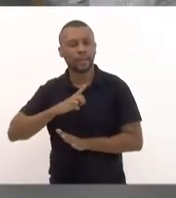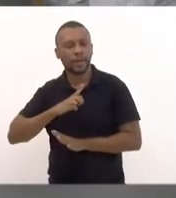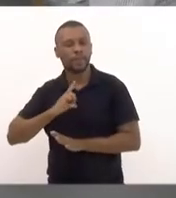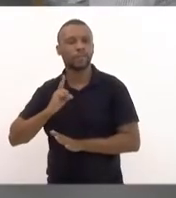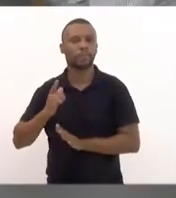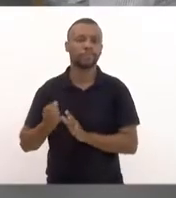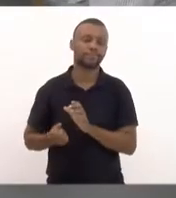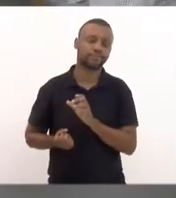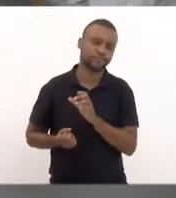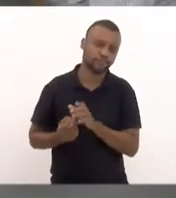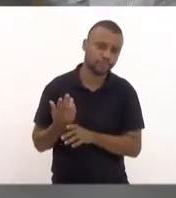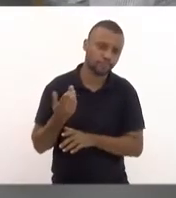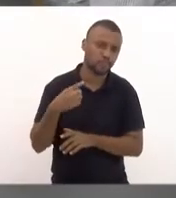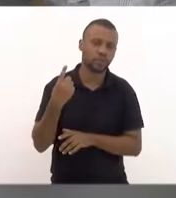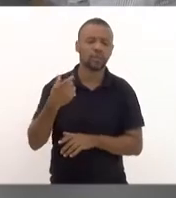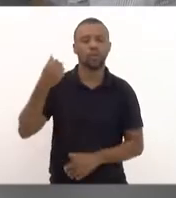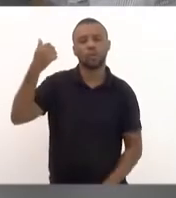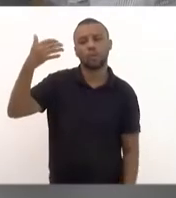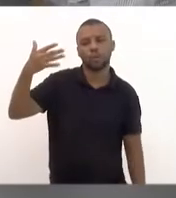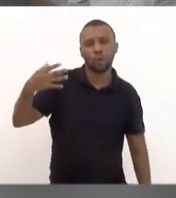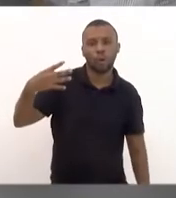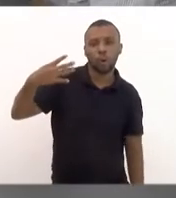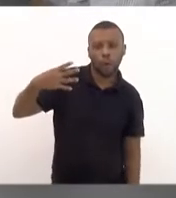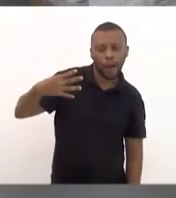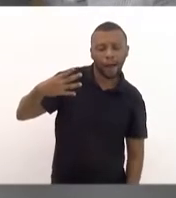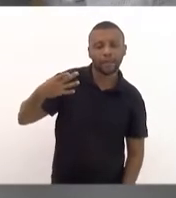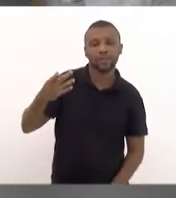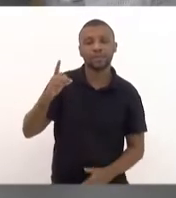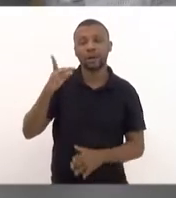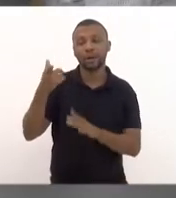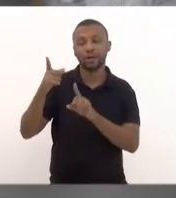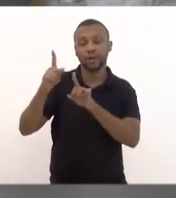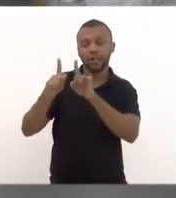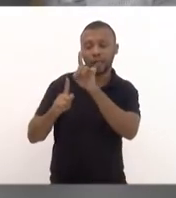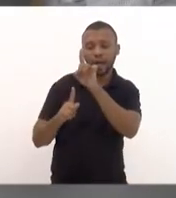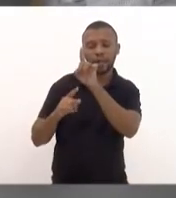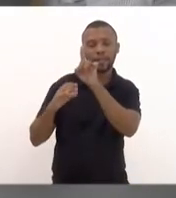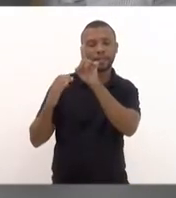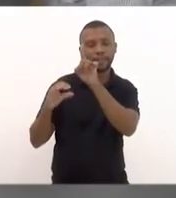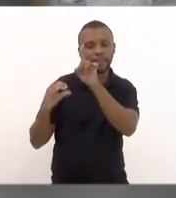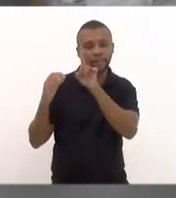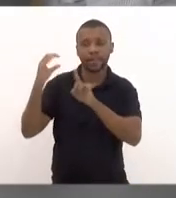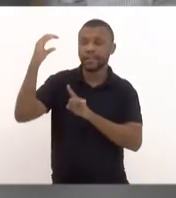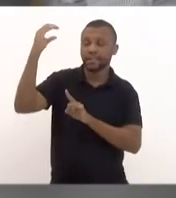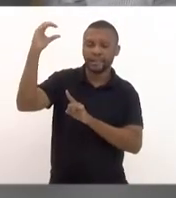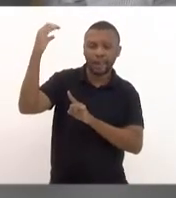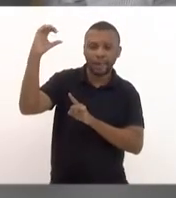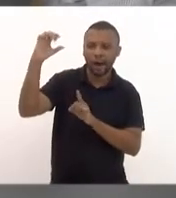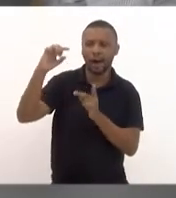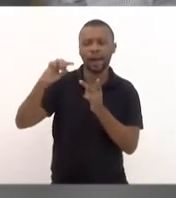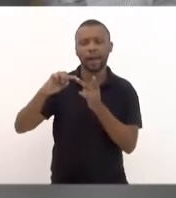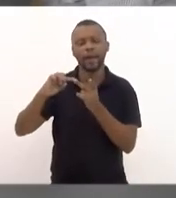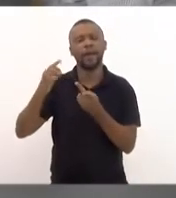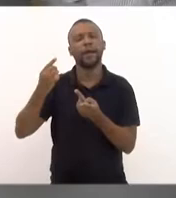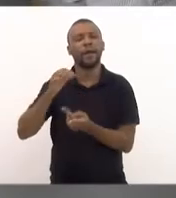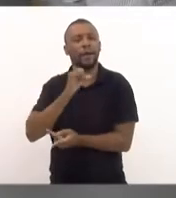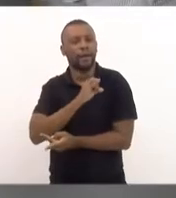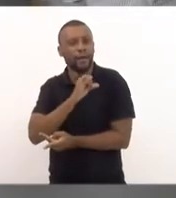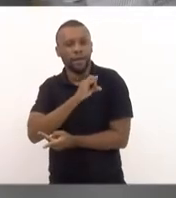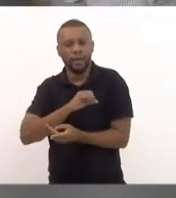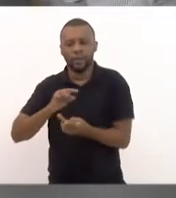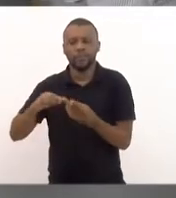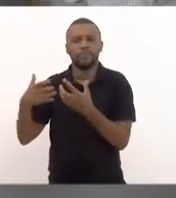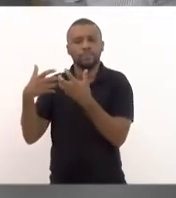exemplo, estamos em quarto lugar, perdemos para Niterói, Rio Bonito e Petrópolis. Quando a gente compara a população de cada local, a gente vê que Duque